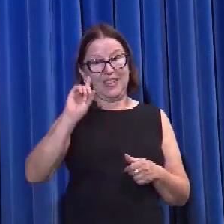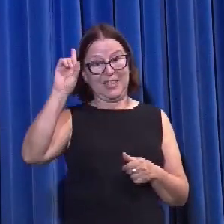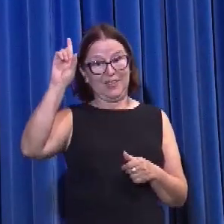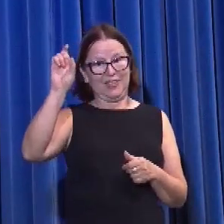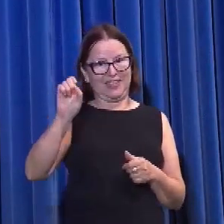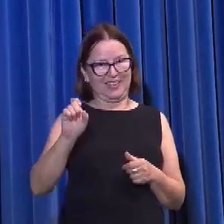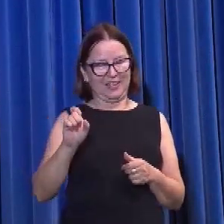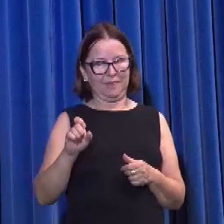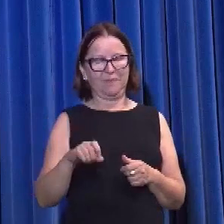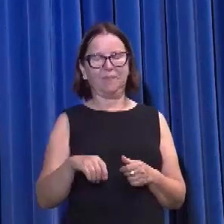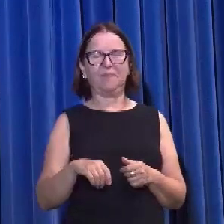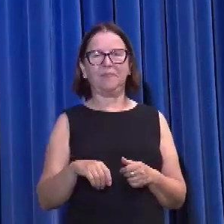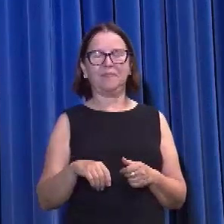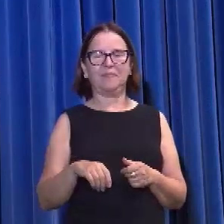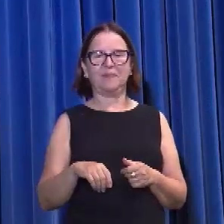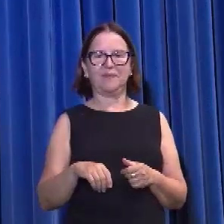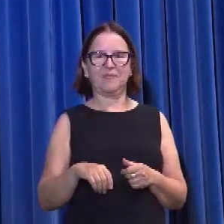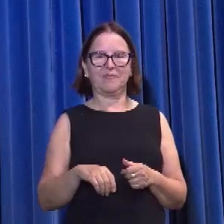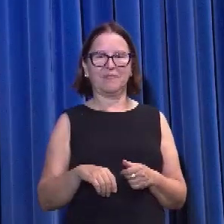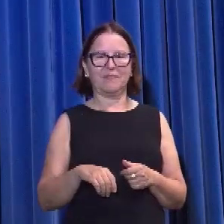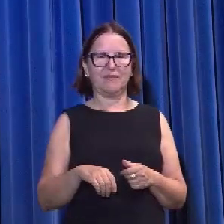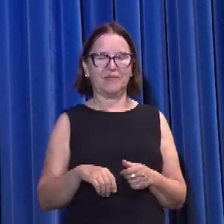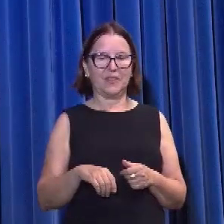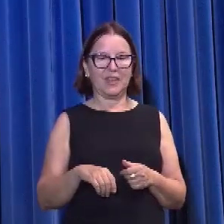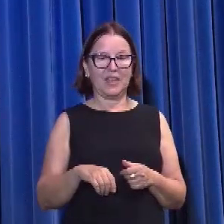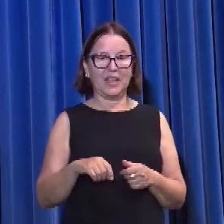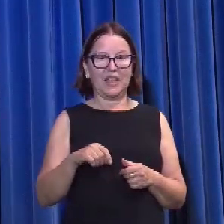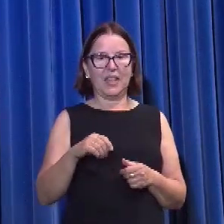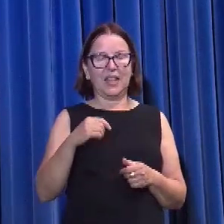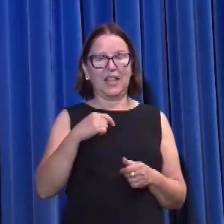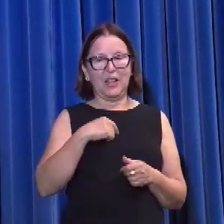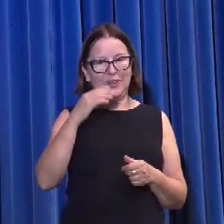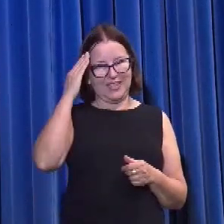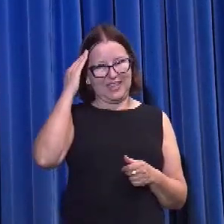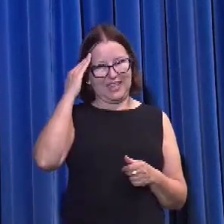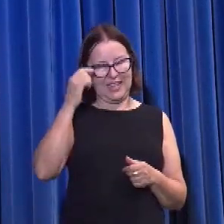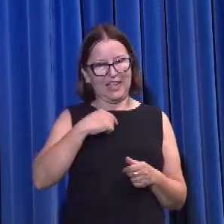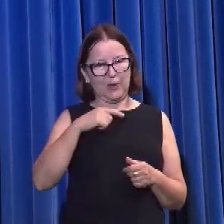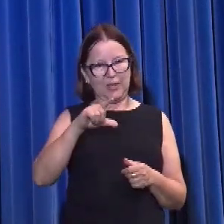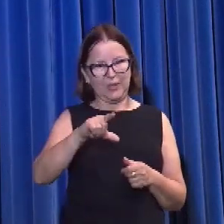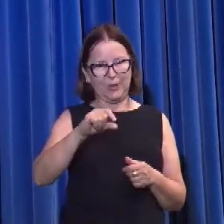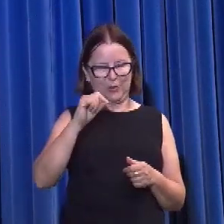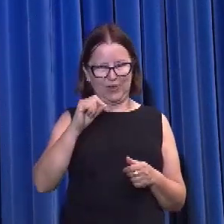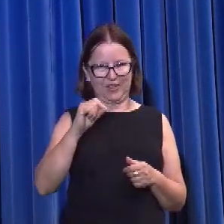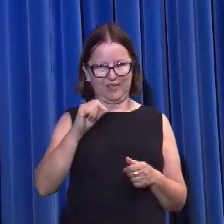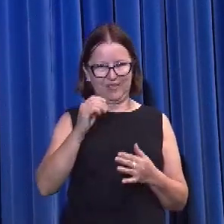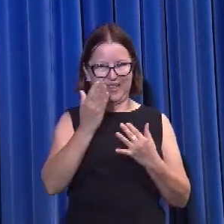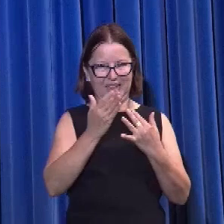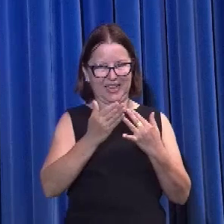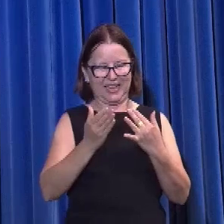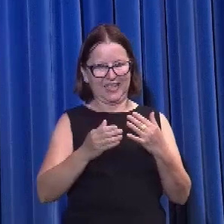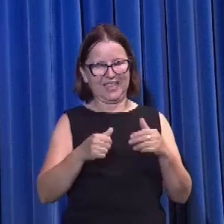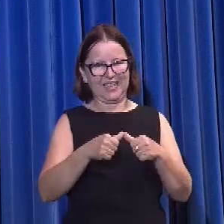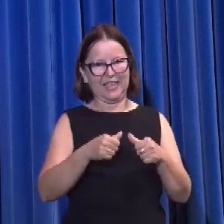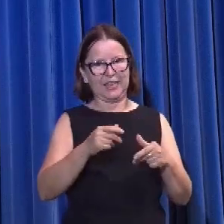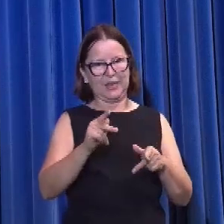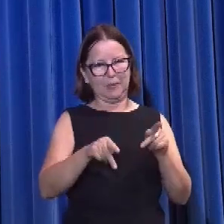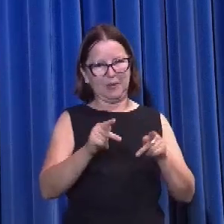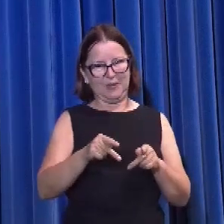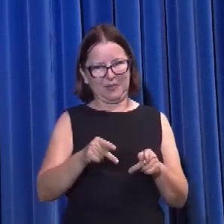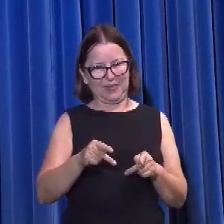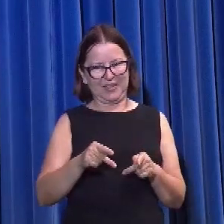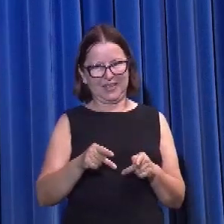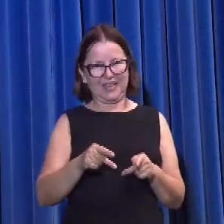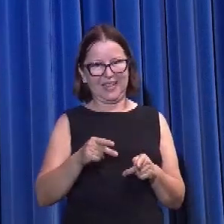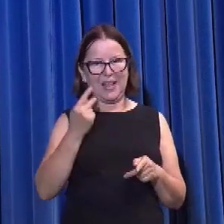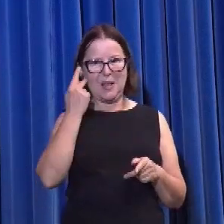Para confundir, eu sei que eu sou escolhido no meio desse lixo, para depender